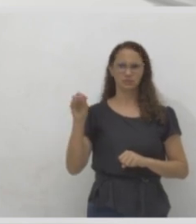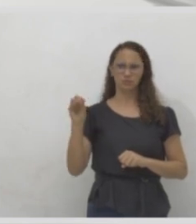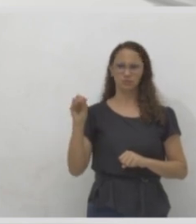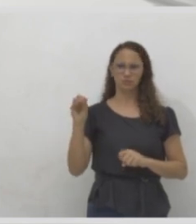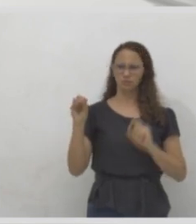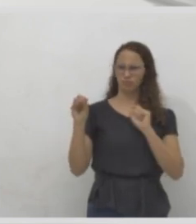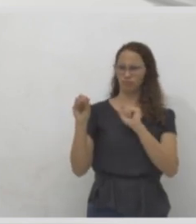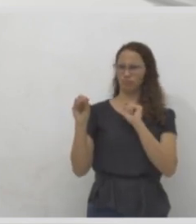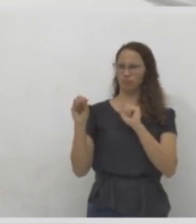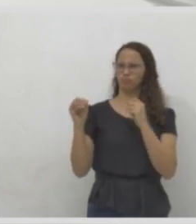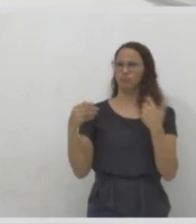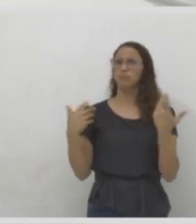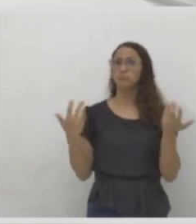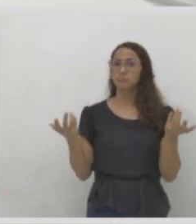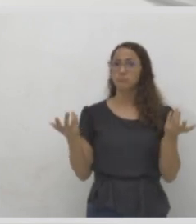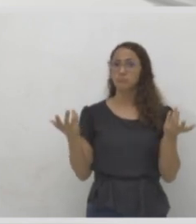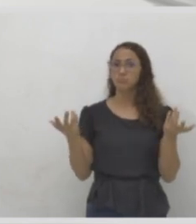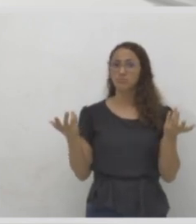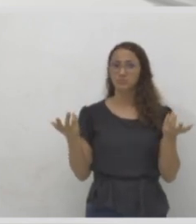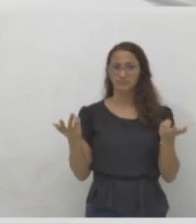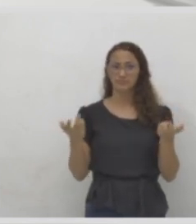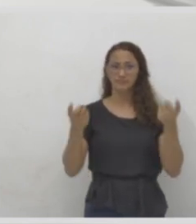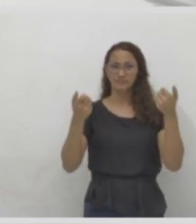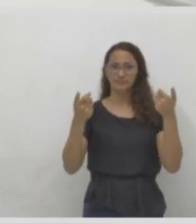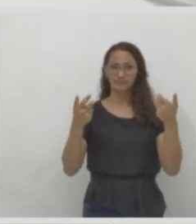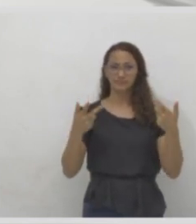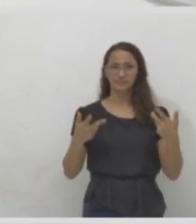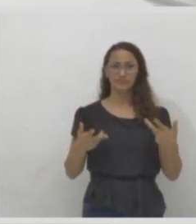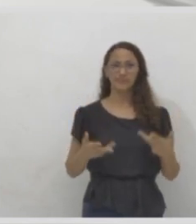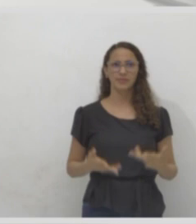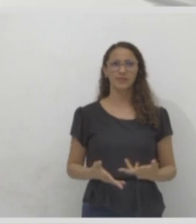O sistema de aviamento é uma espécie de